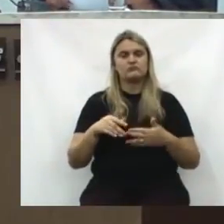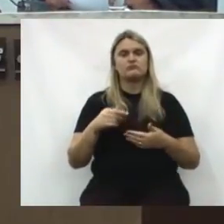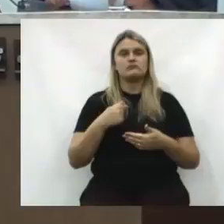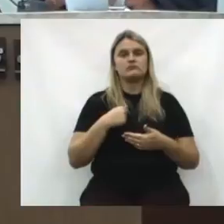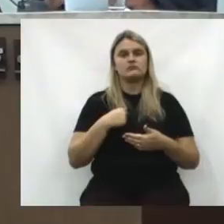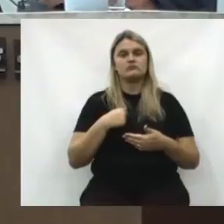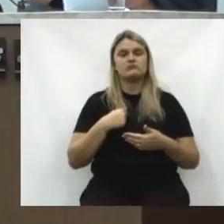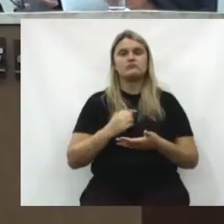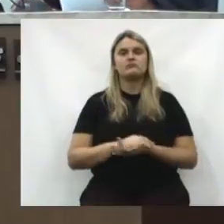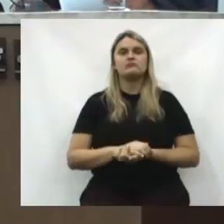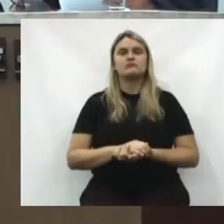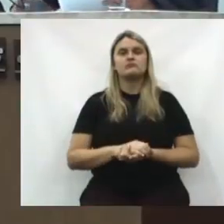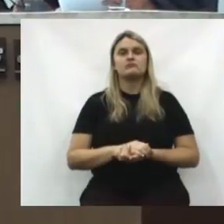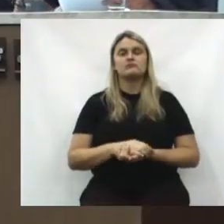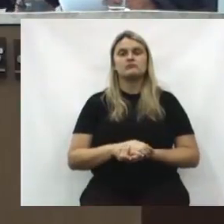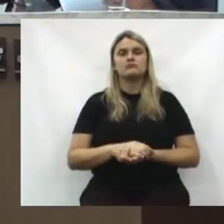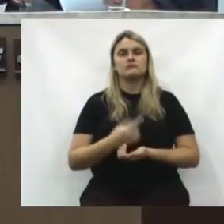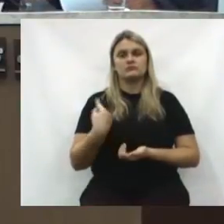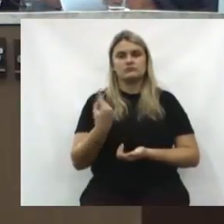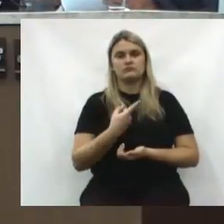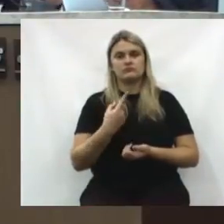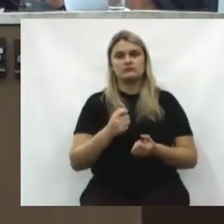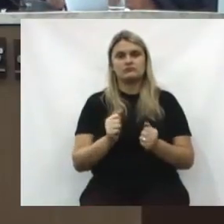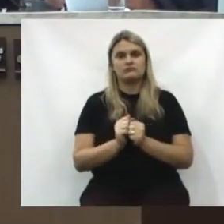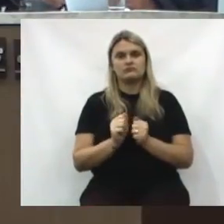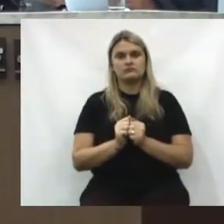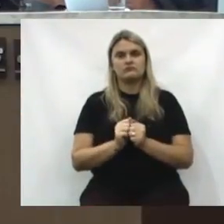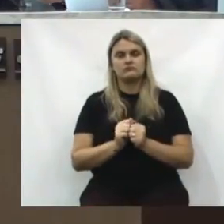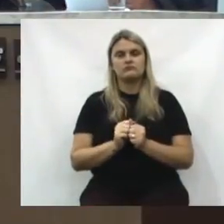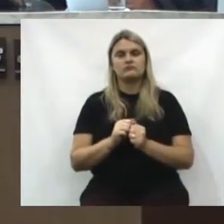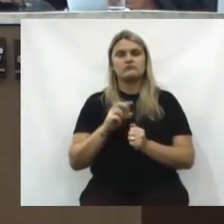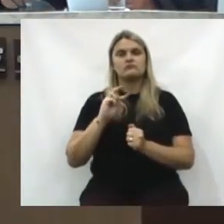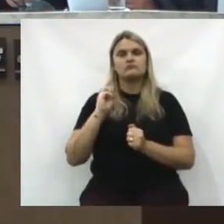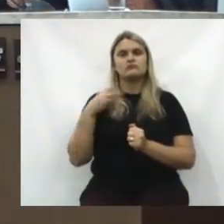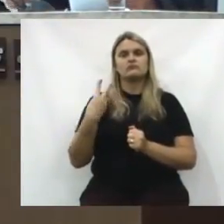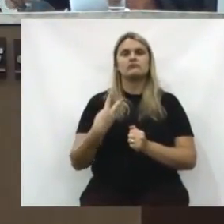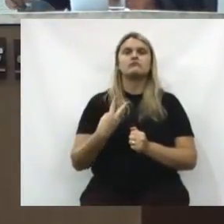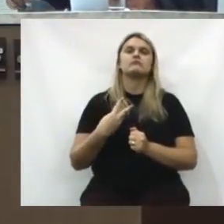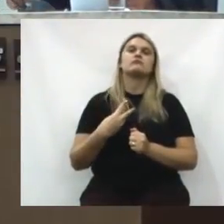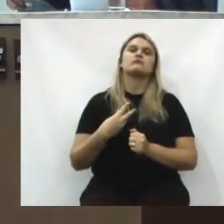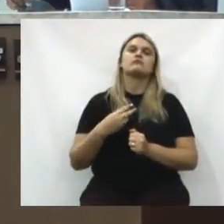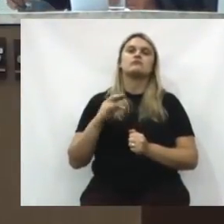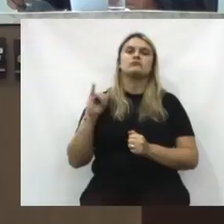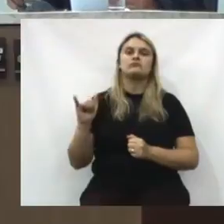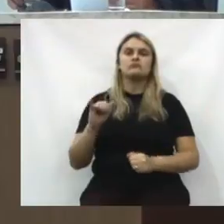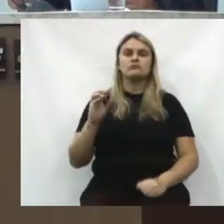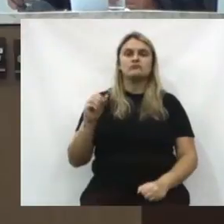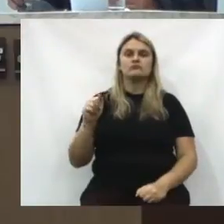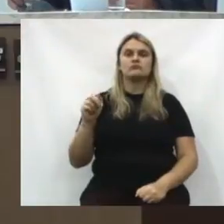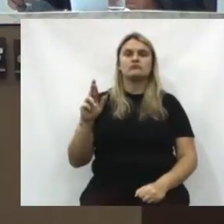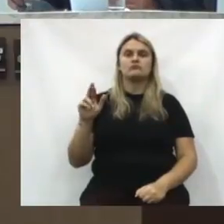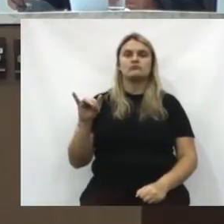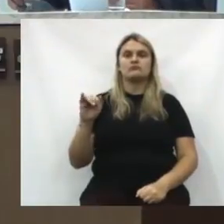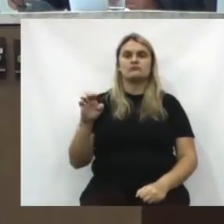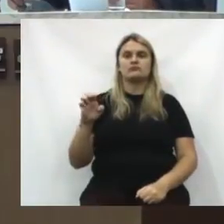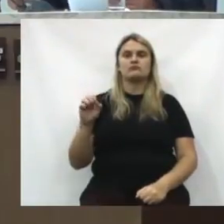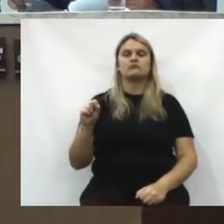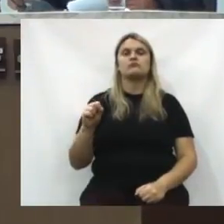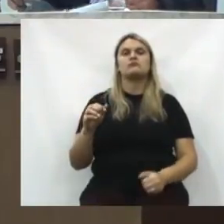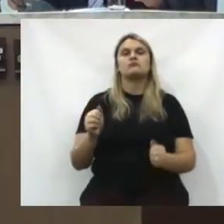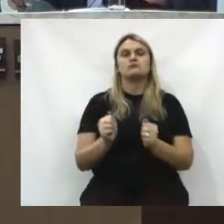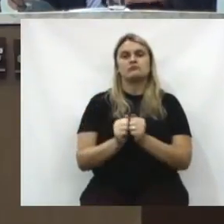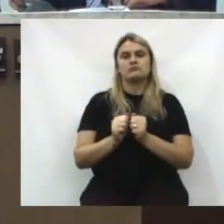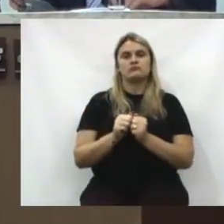desse requerimento, a gente, juntamente com o vereador